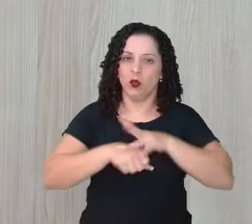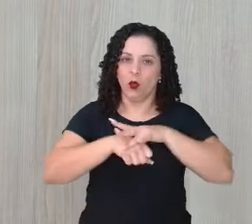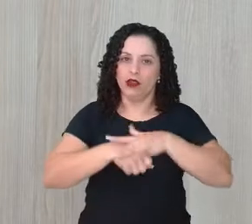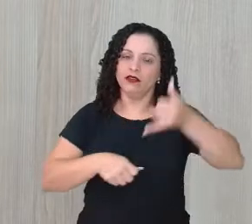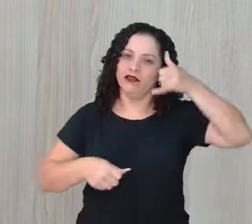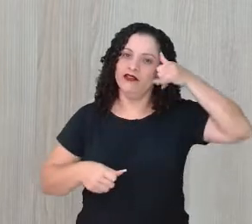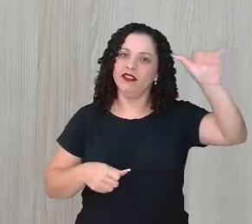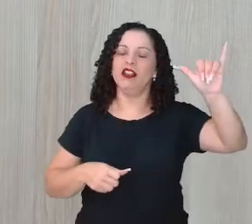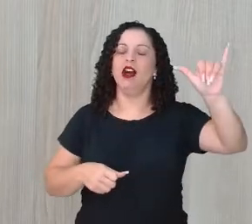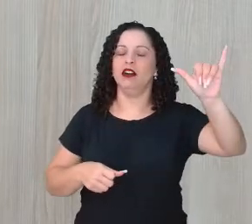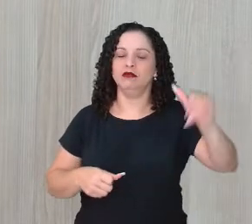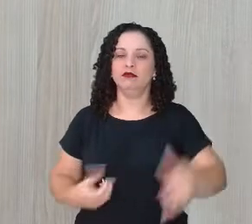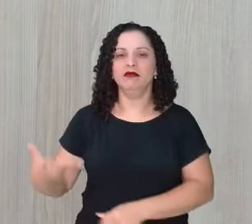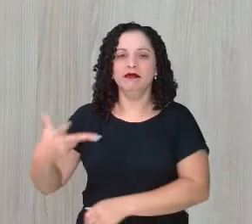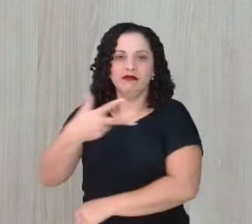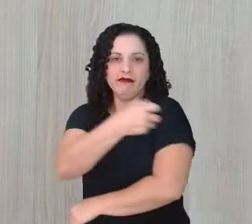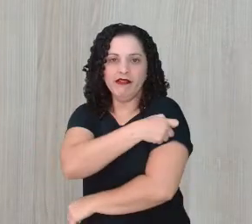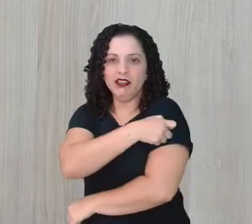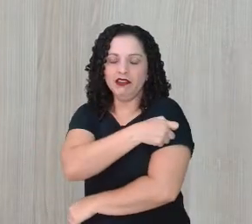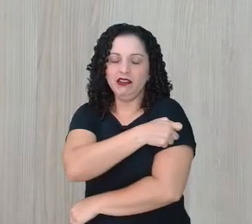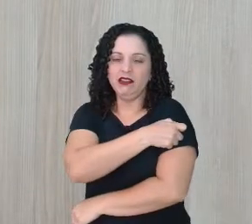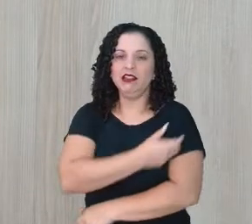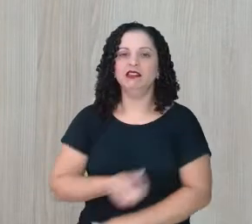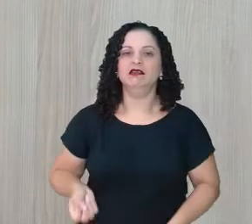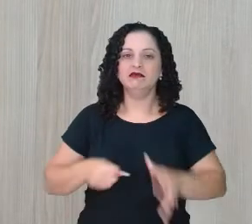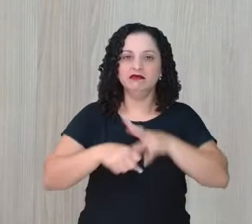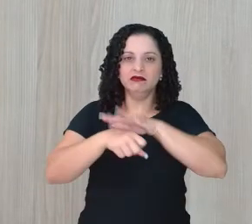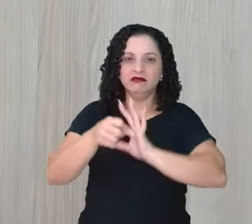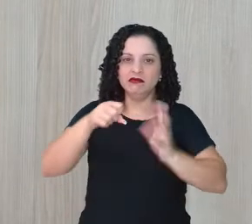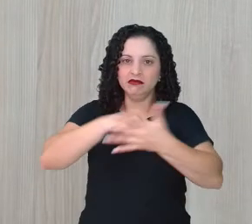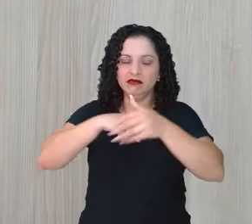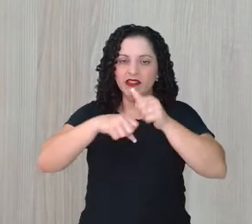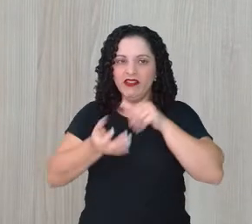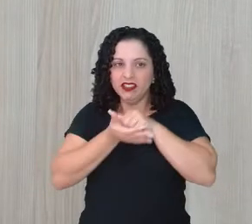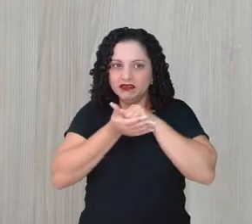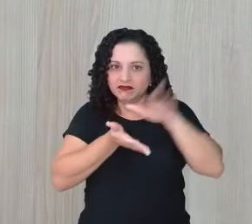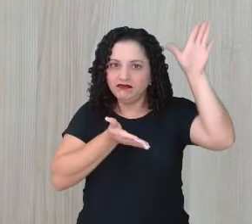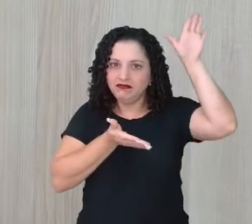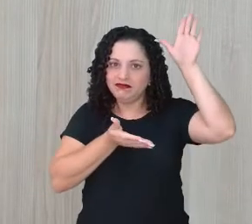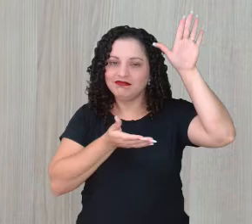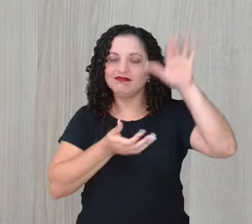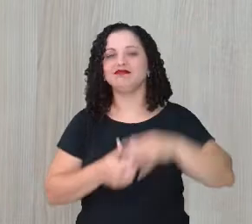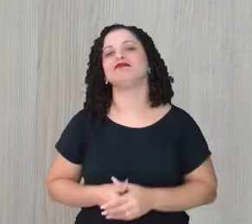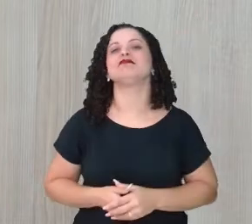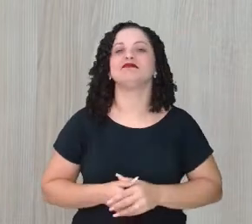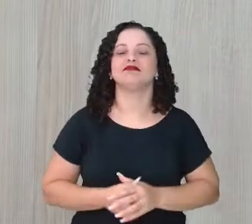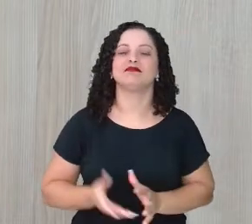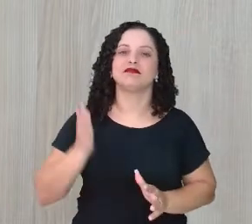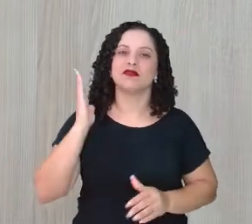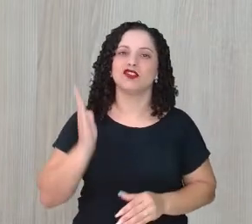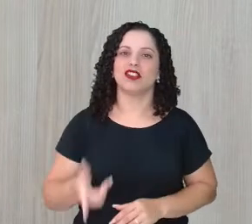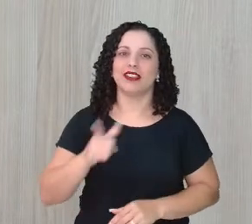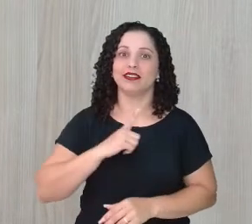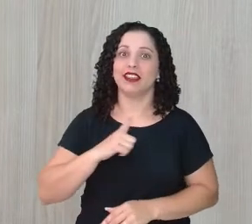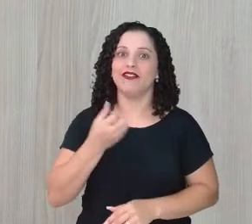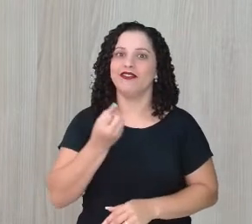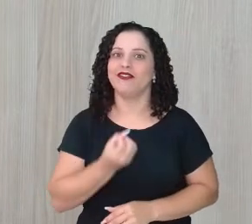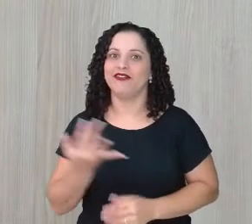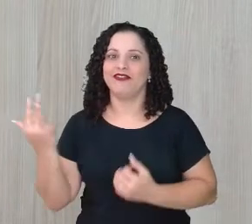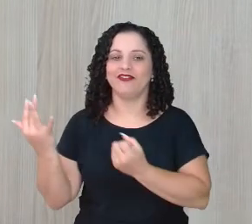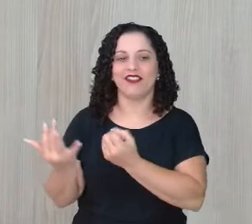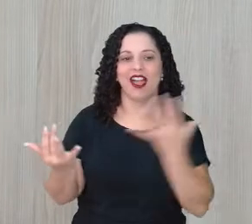vacina, nós erradicamos quase o Covid-19, professora. Caiu muito os casos, Nós já trouxemos aí várias notícias